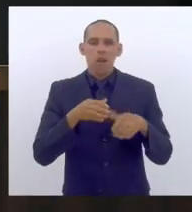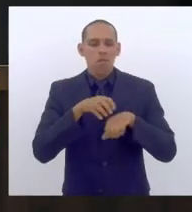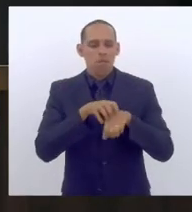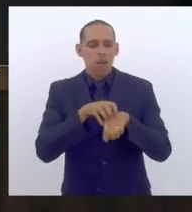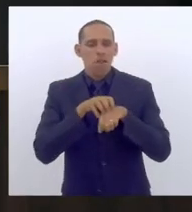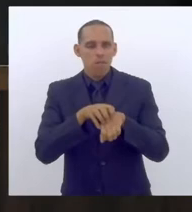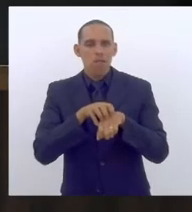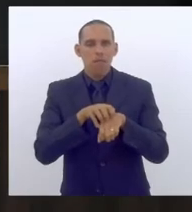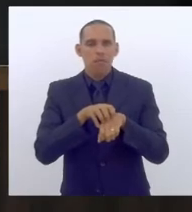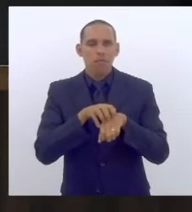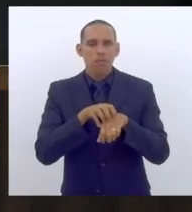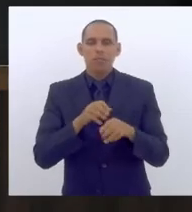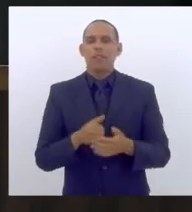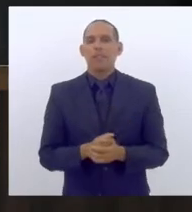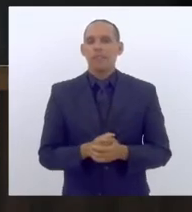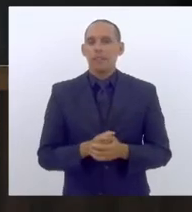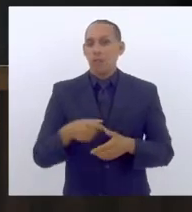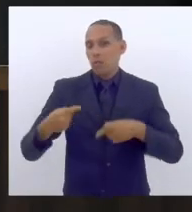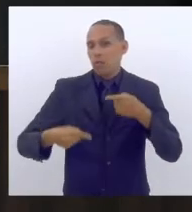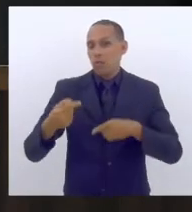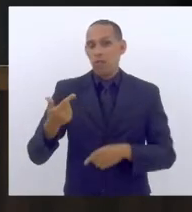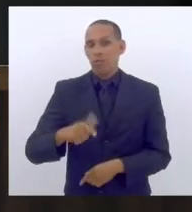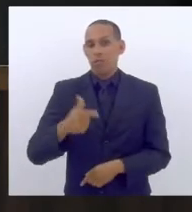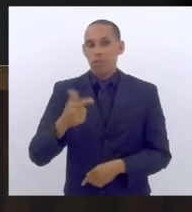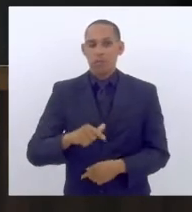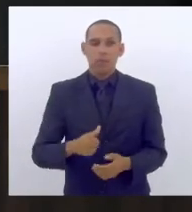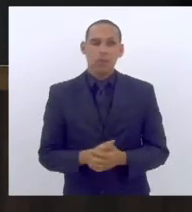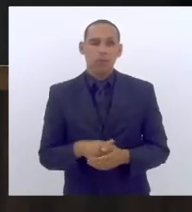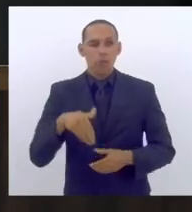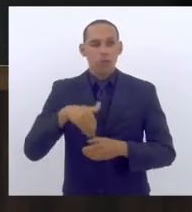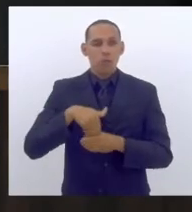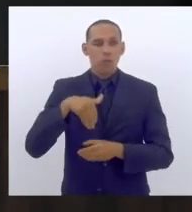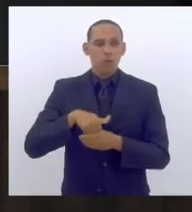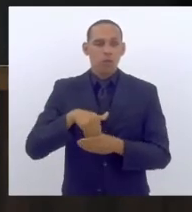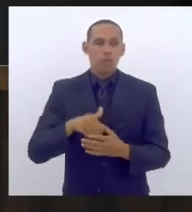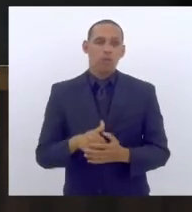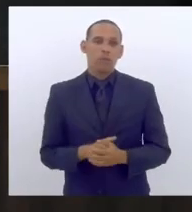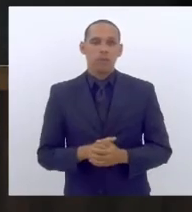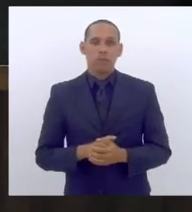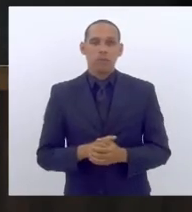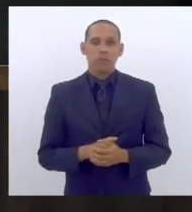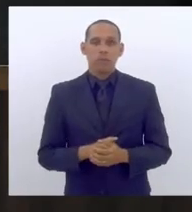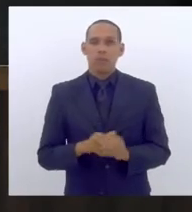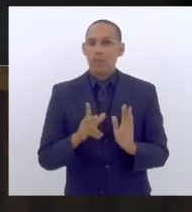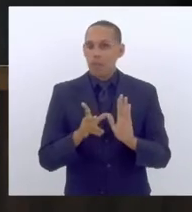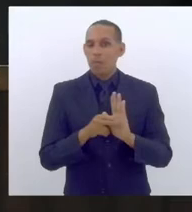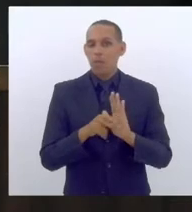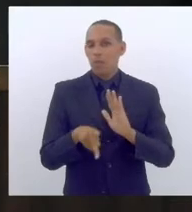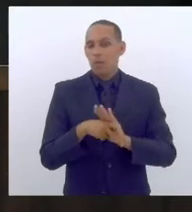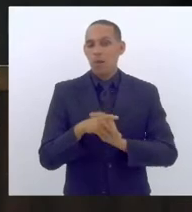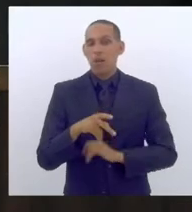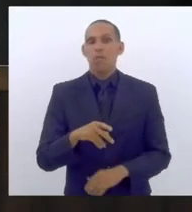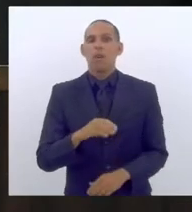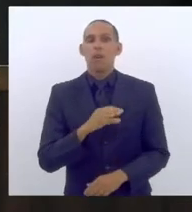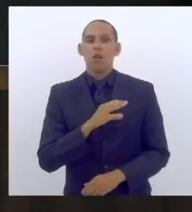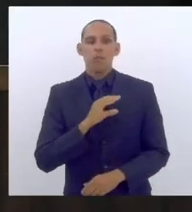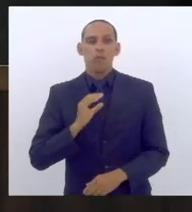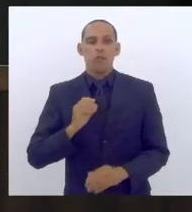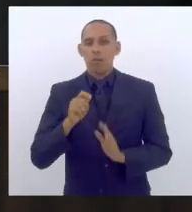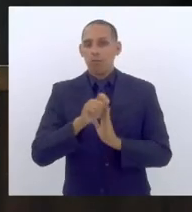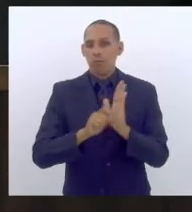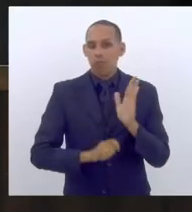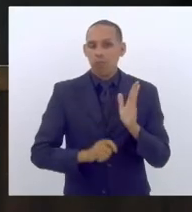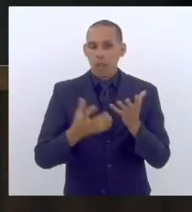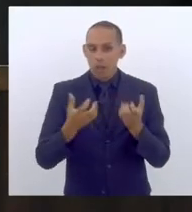em discussão em votação a emenda da comissão de redação senhores que